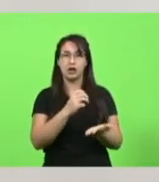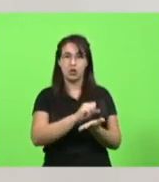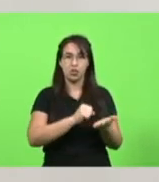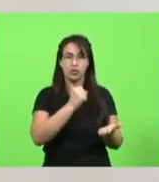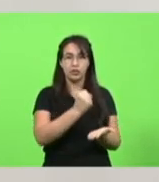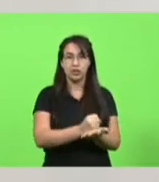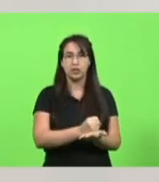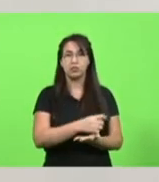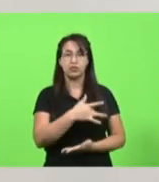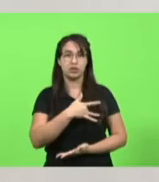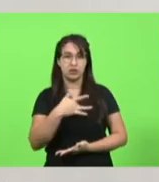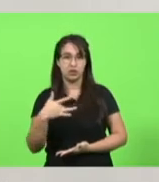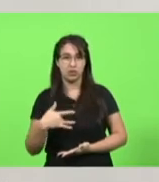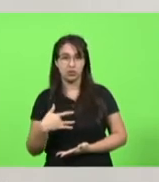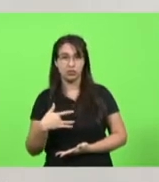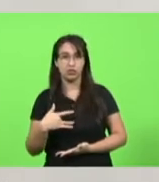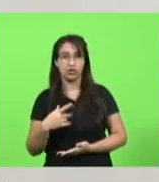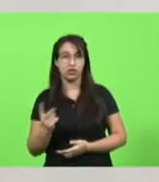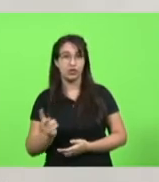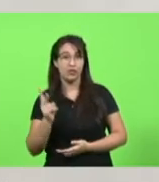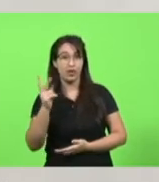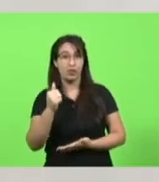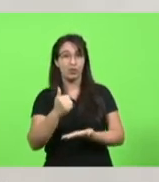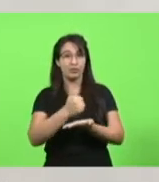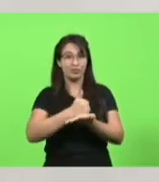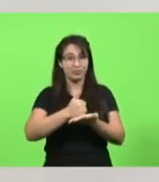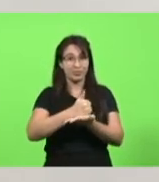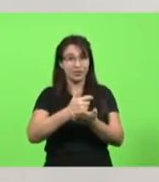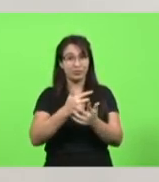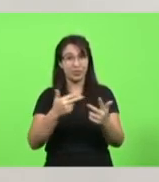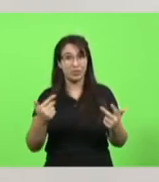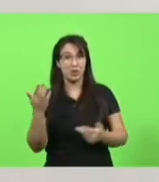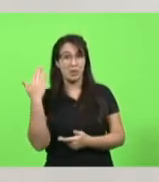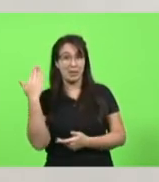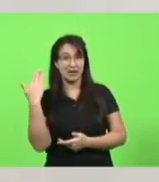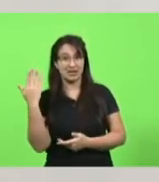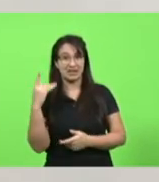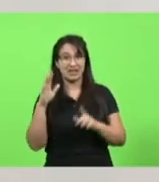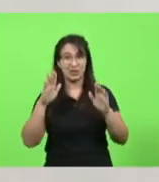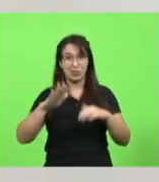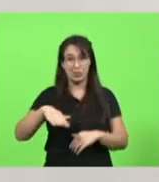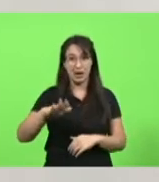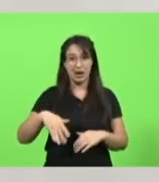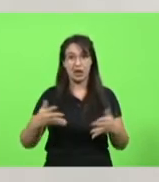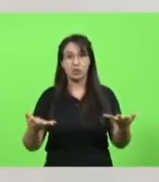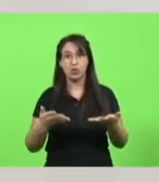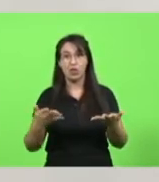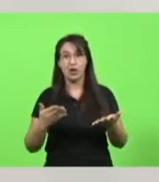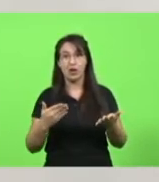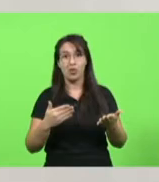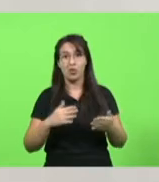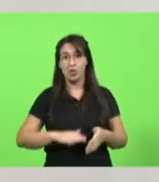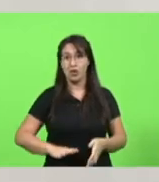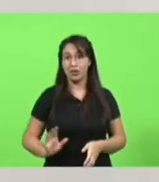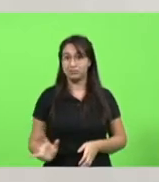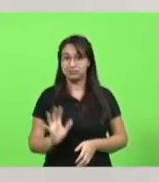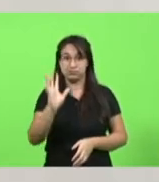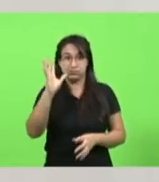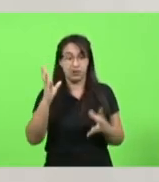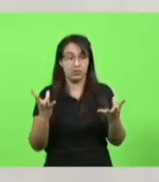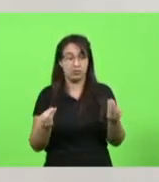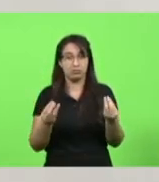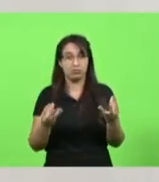preços de medicamentos, medicamentos que custavam X, agora X, mais 2, mais 3,